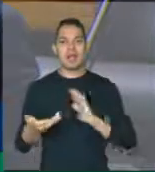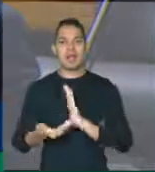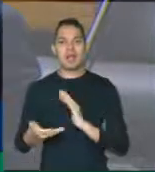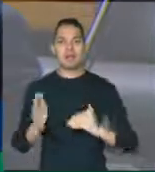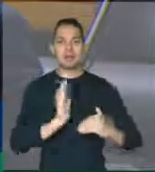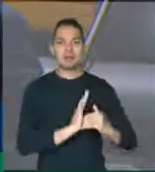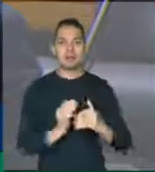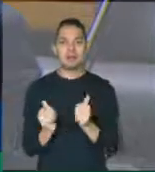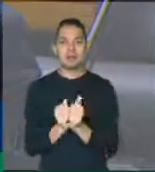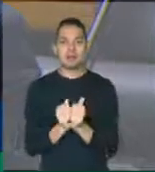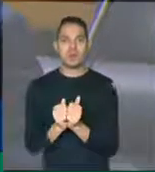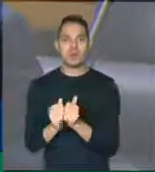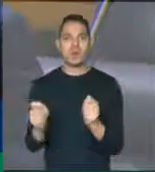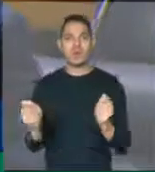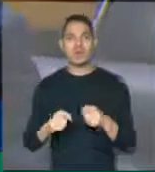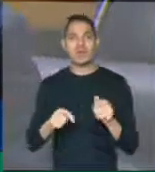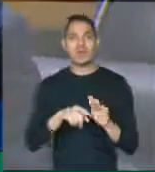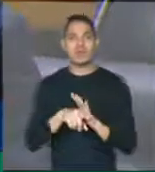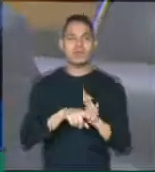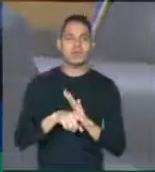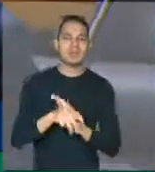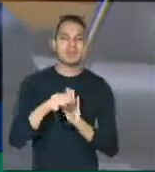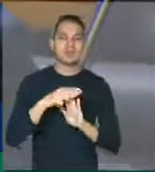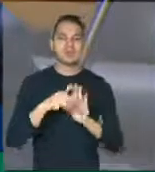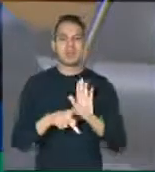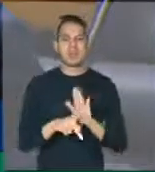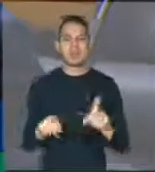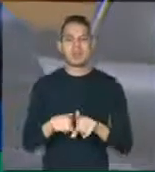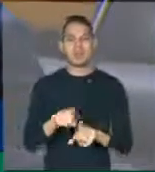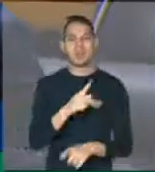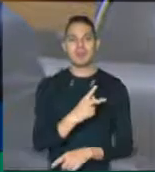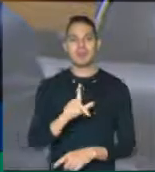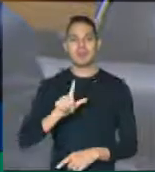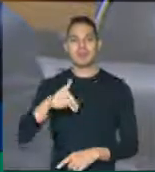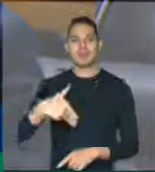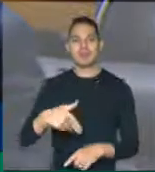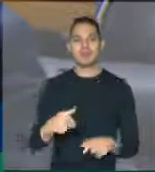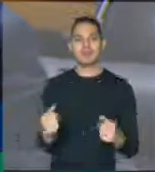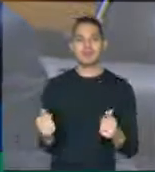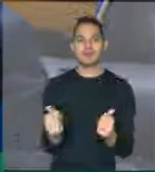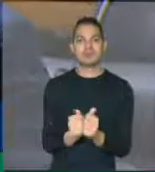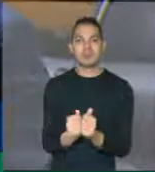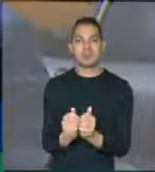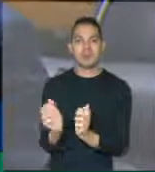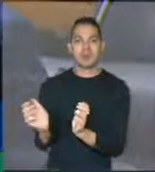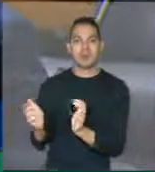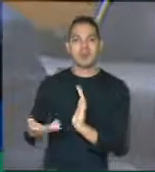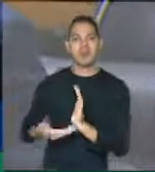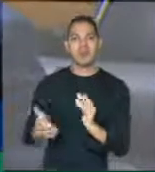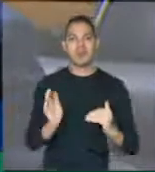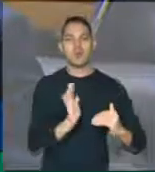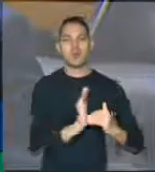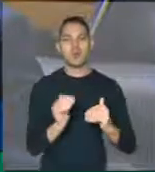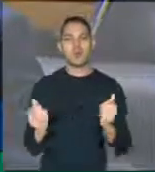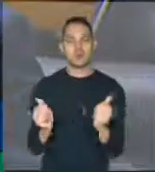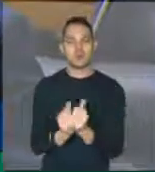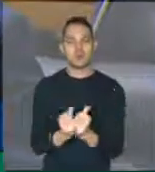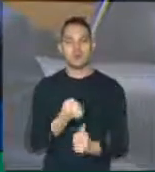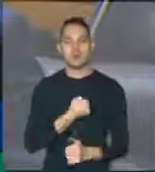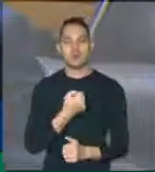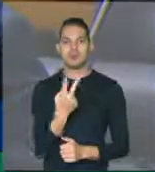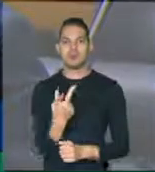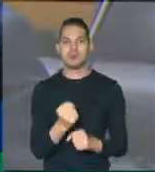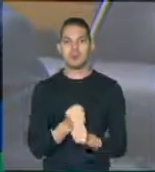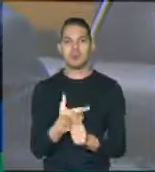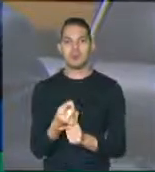e Senado, que possibilitam a apreciação de MPs e PLNs. O ato conjunto das mesas da Câmara dos Deputados e Senado Federal número 2